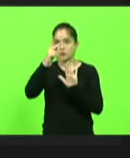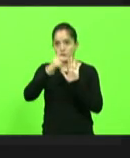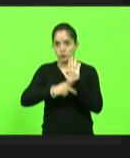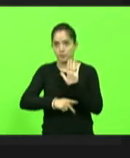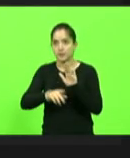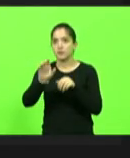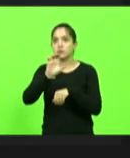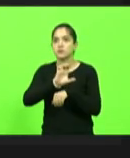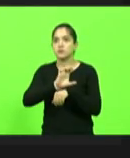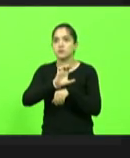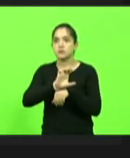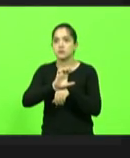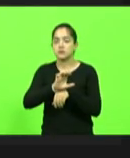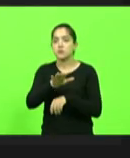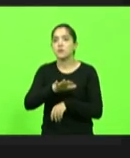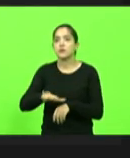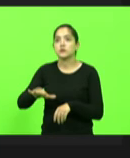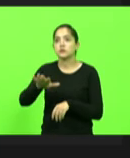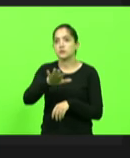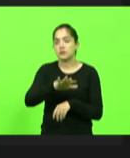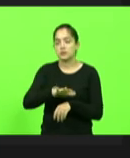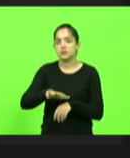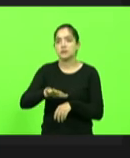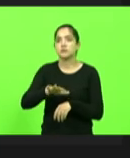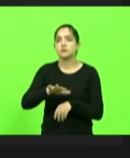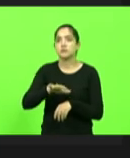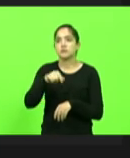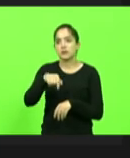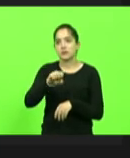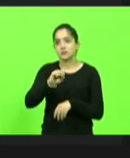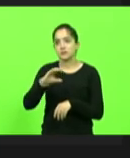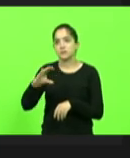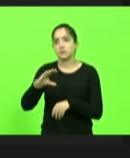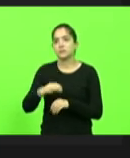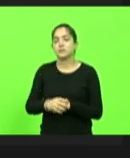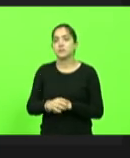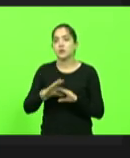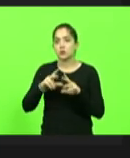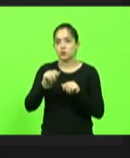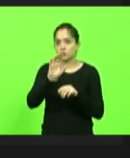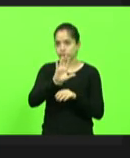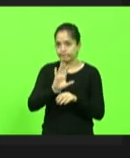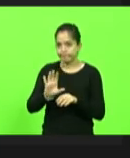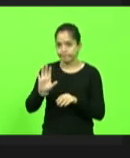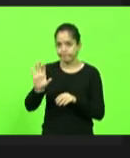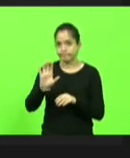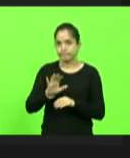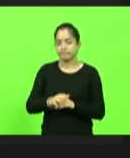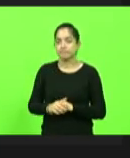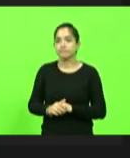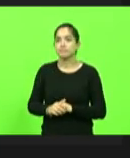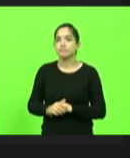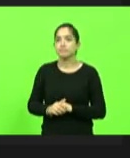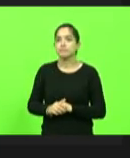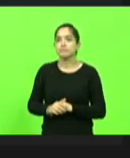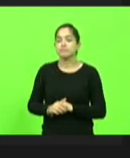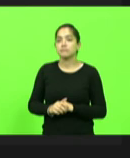de regionalização em Santa Catarina, né? Todas as regiões. Vamos ver